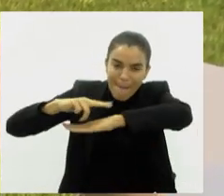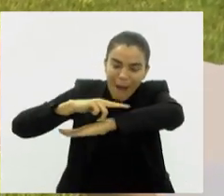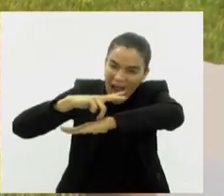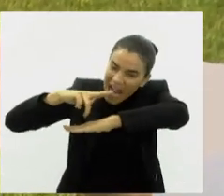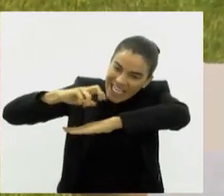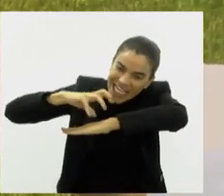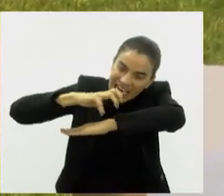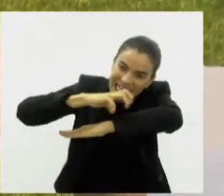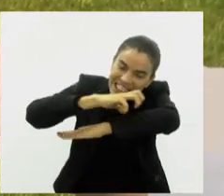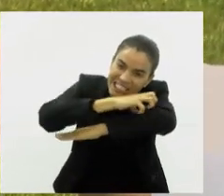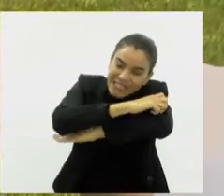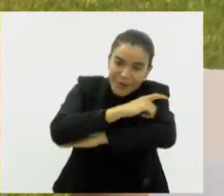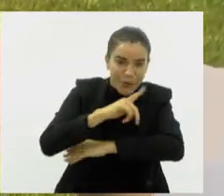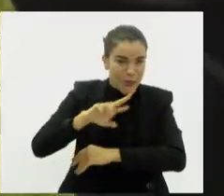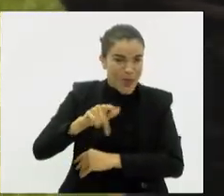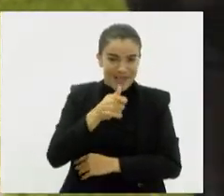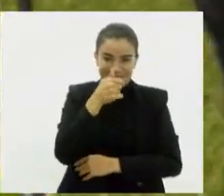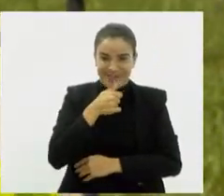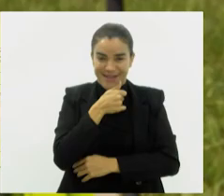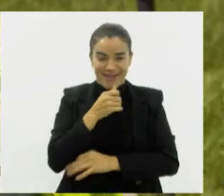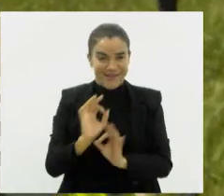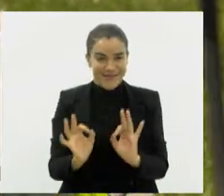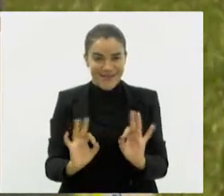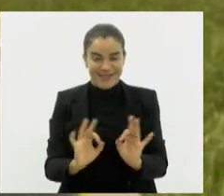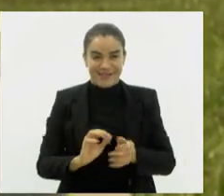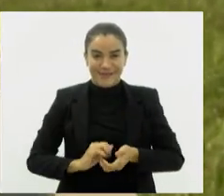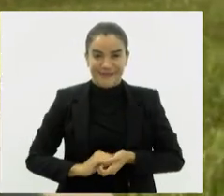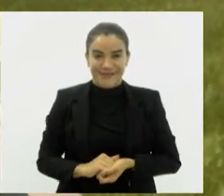longe de ser um sacrifício para ela, né?